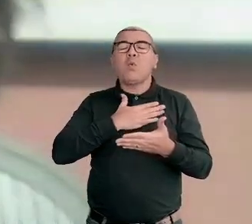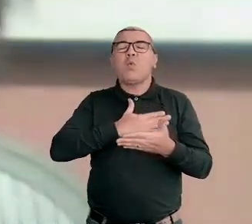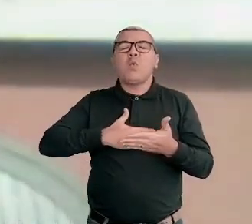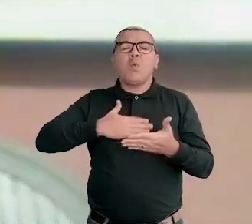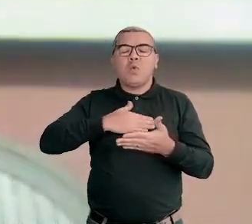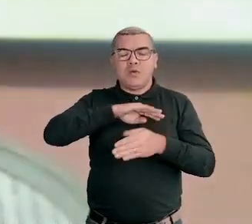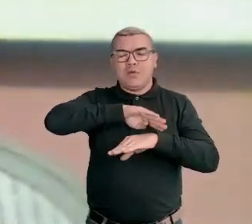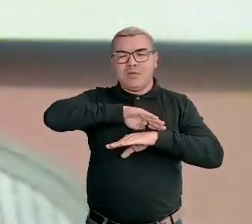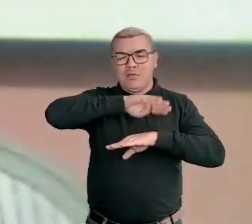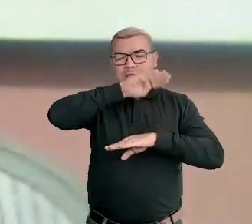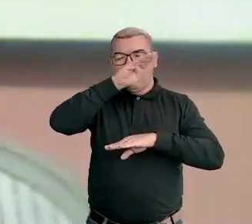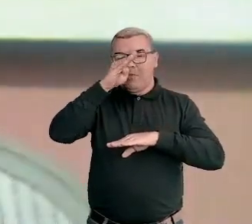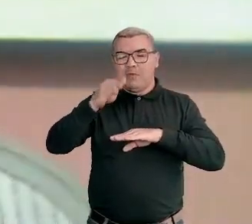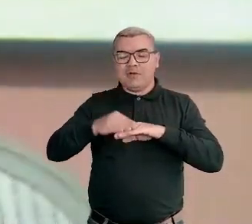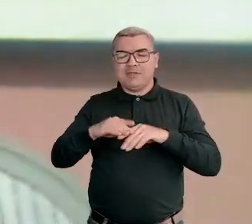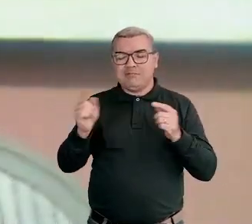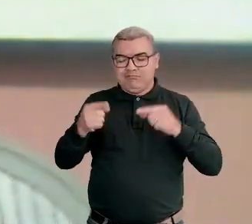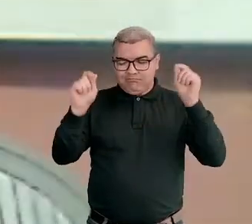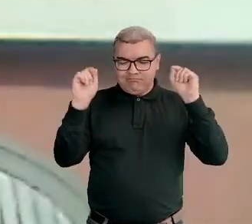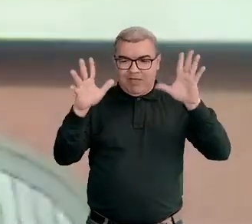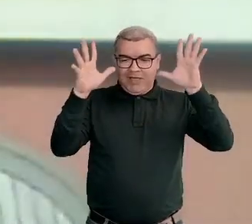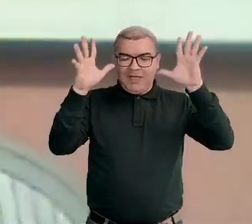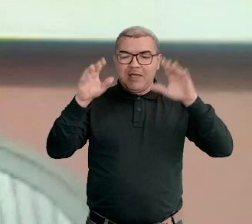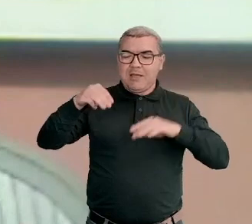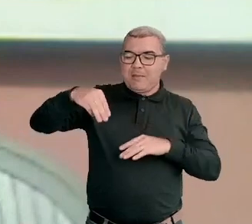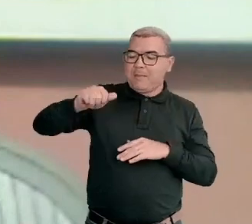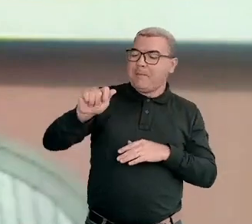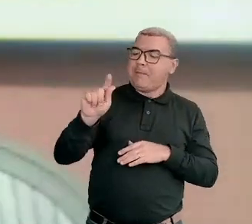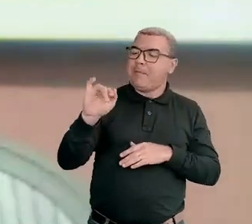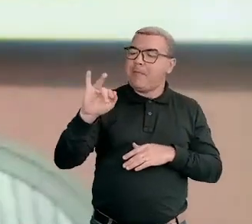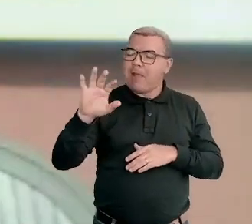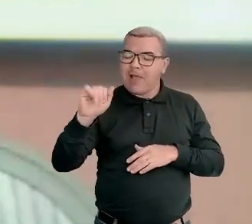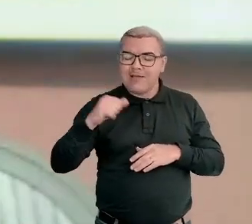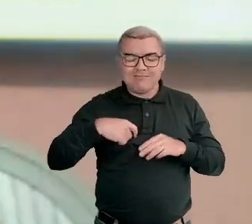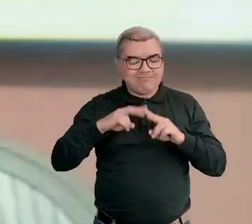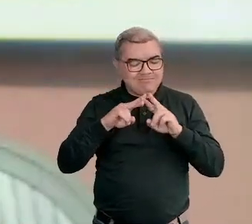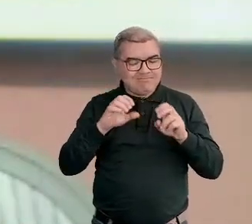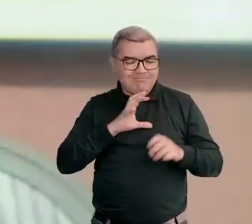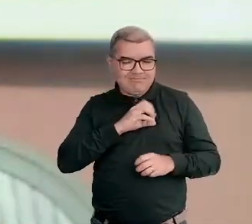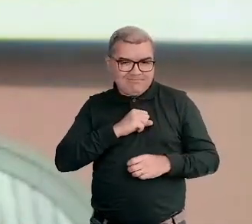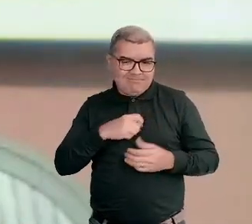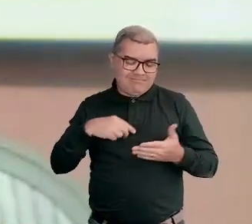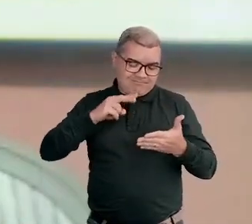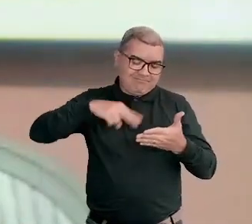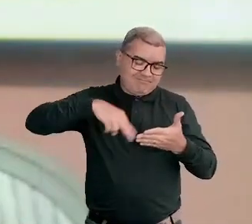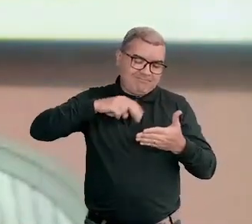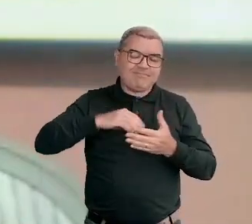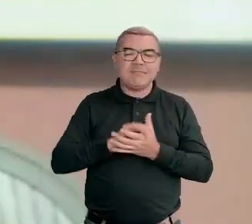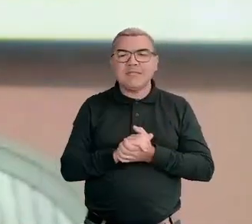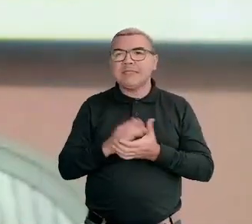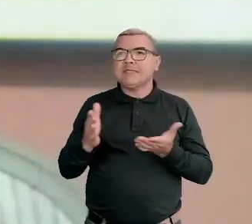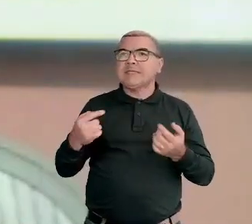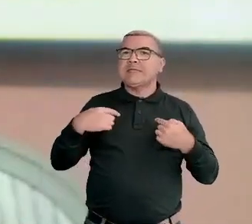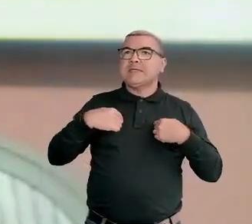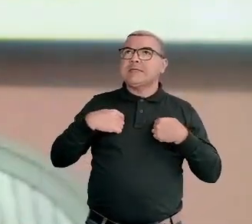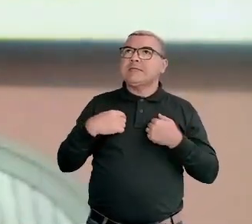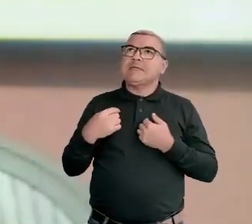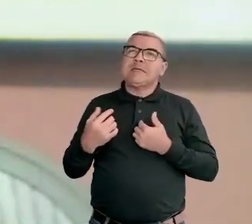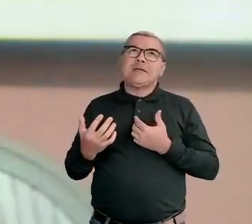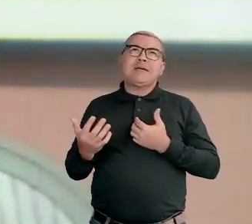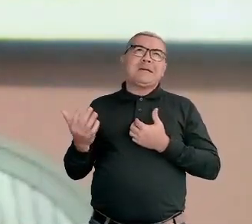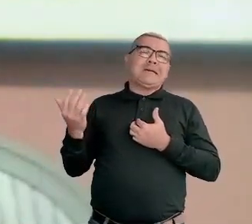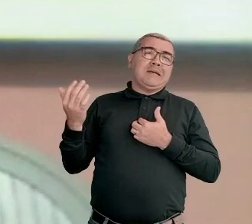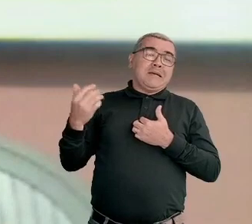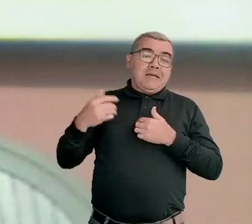Mas agora, durante a pandemia, inclusive, né, há pouco eu comentava isso com o PC, né, vivendo os primeiros casos, as